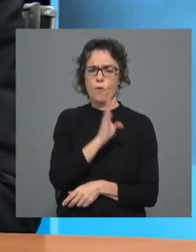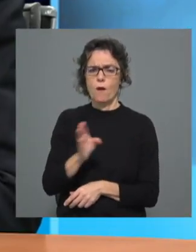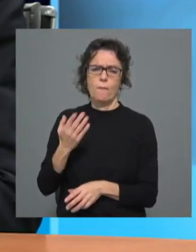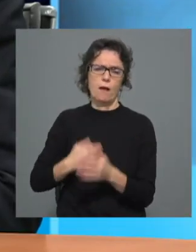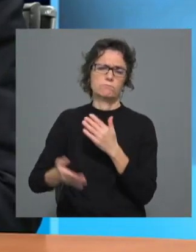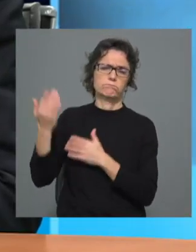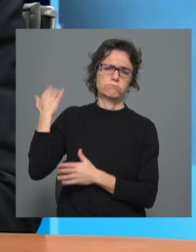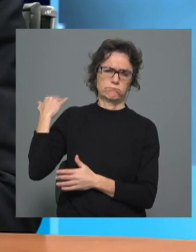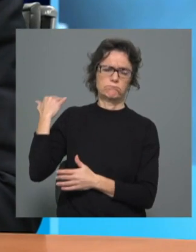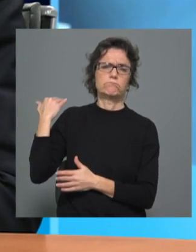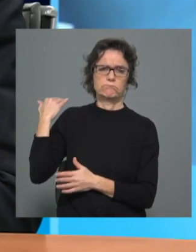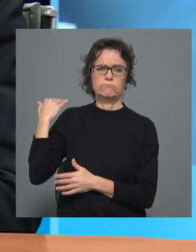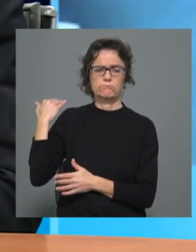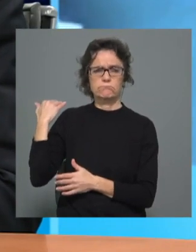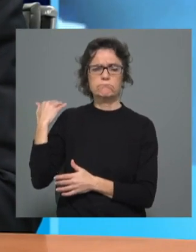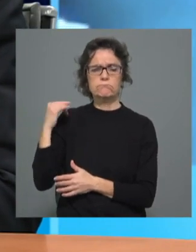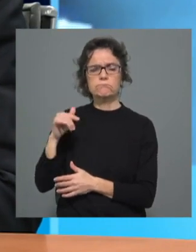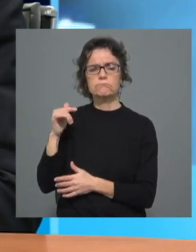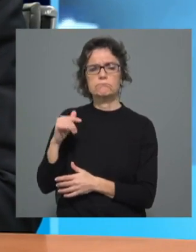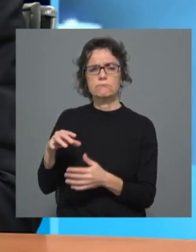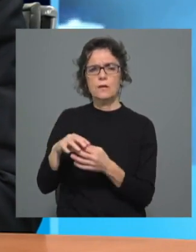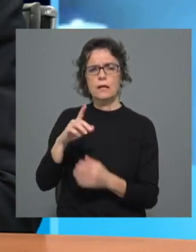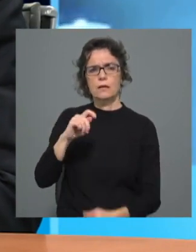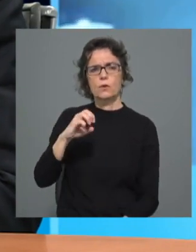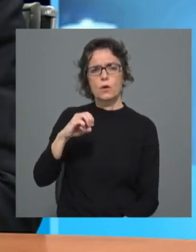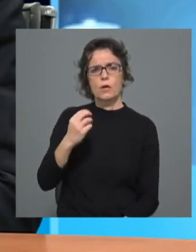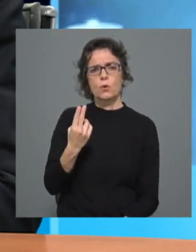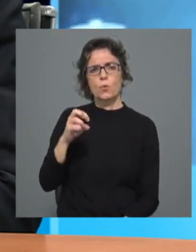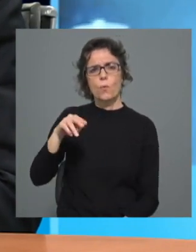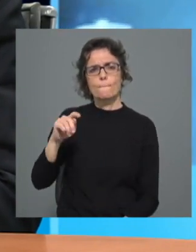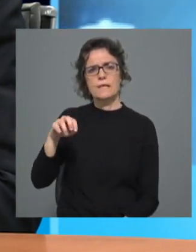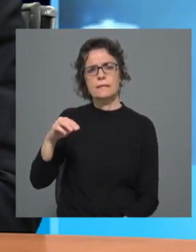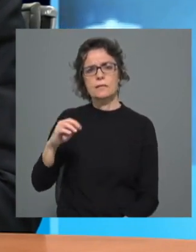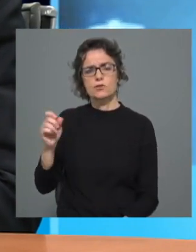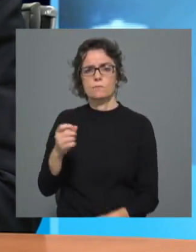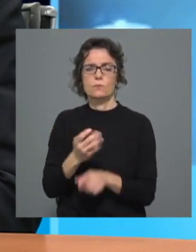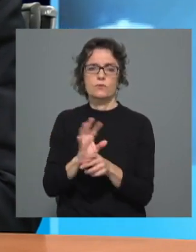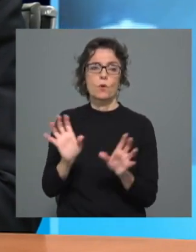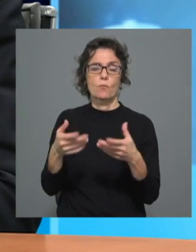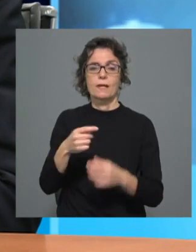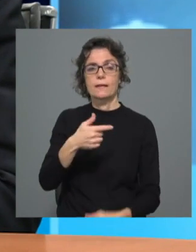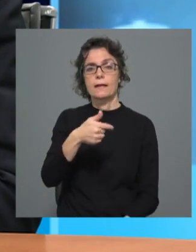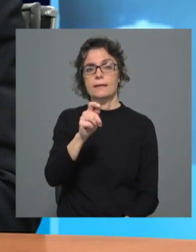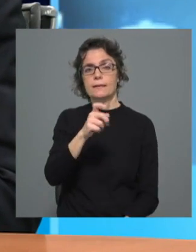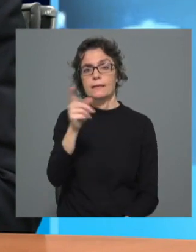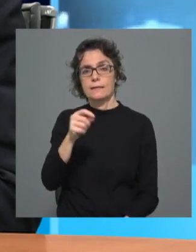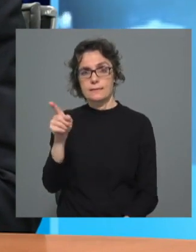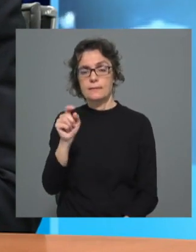do diálogo ecuménico, como é a comunidade TZ, por exemplo, que